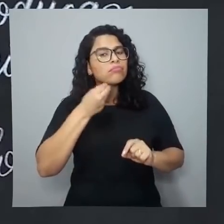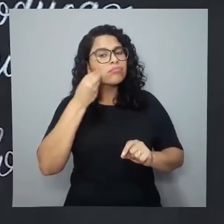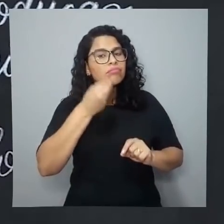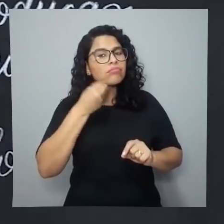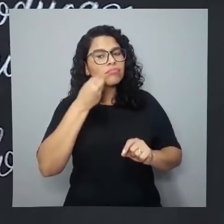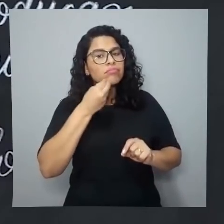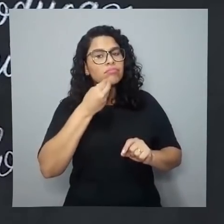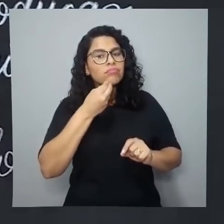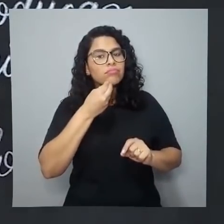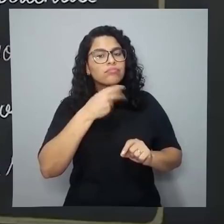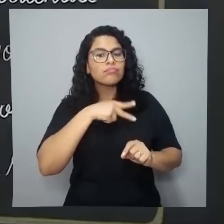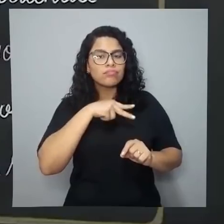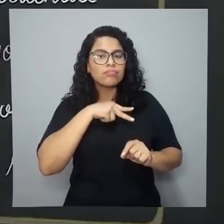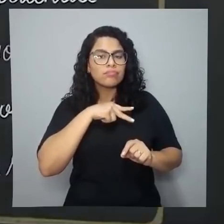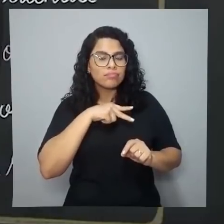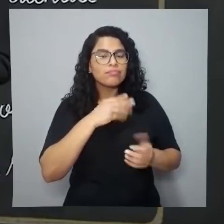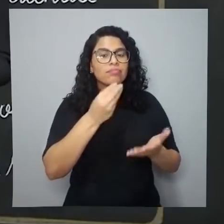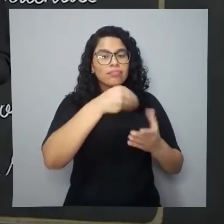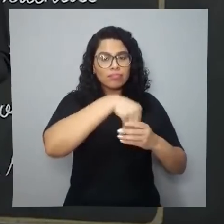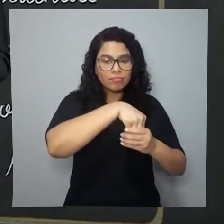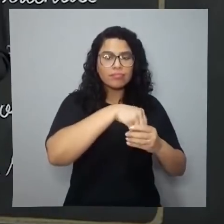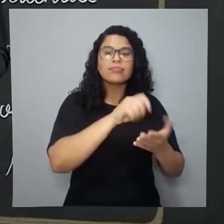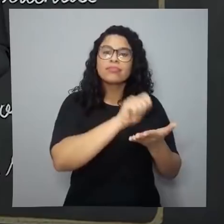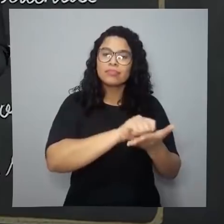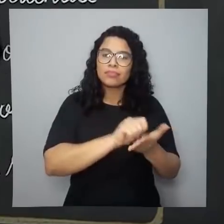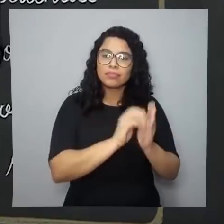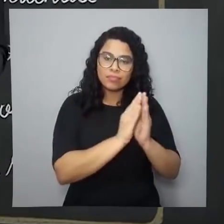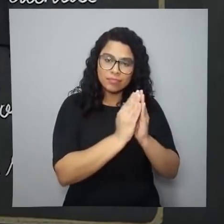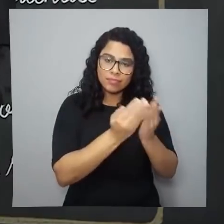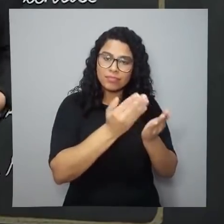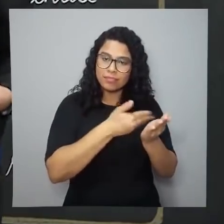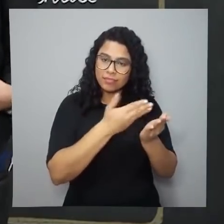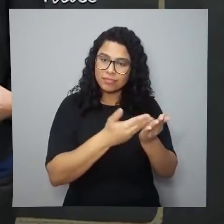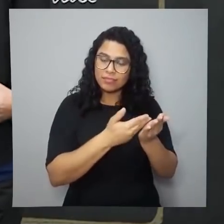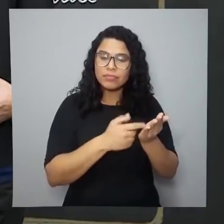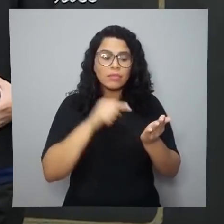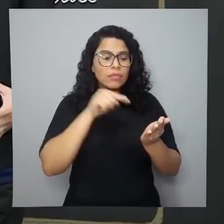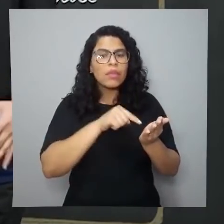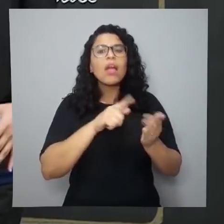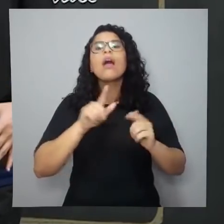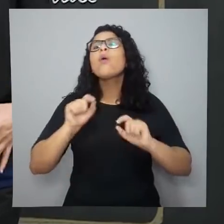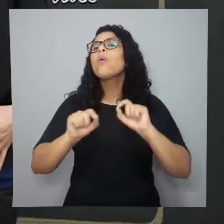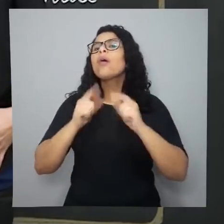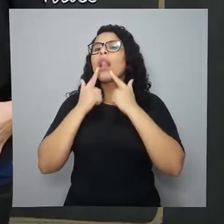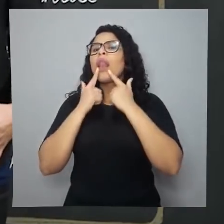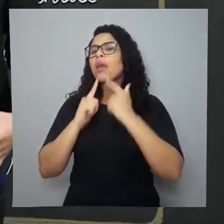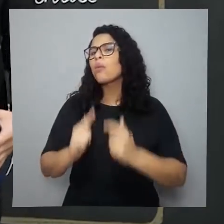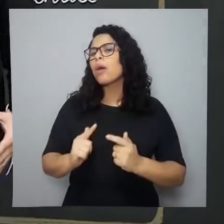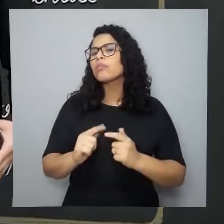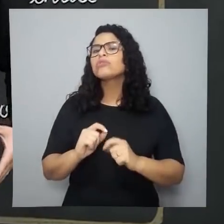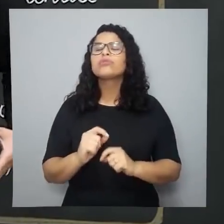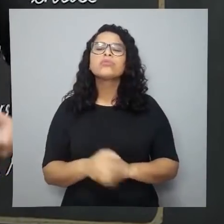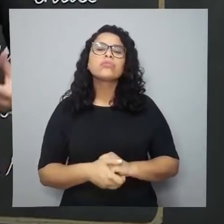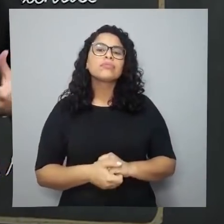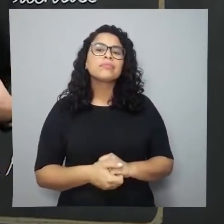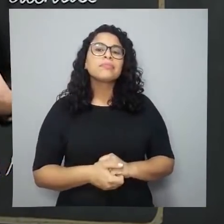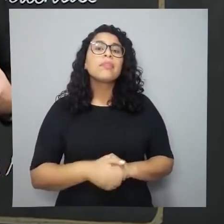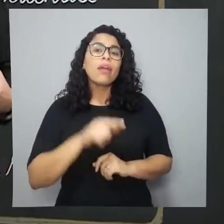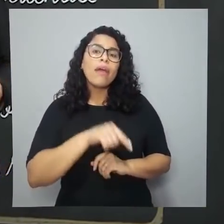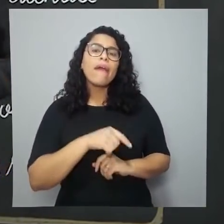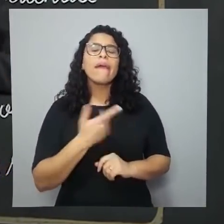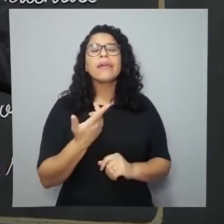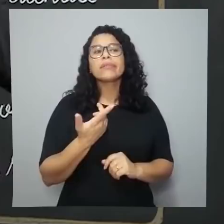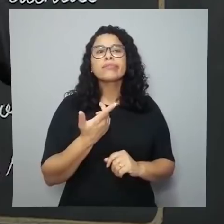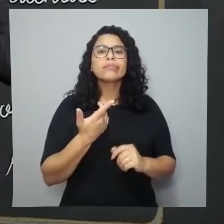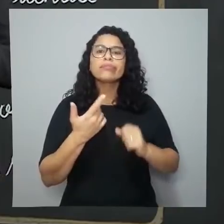experiências íntimas. A linguagem de um diário. Geralmente é uma linguagem informal. Não faria muito sentido você fazer um diário para você